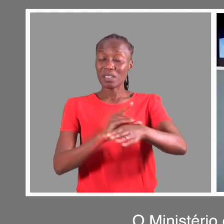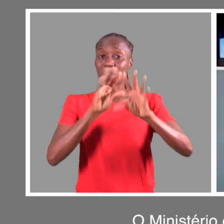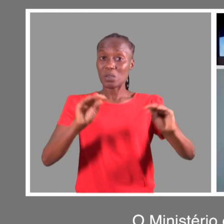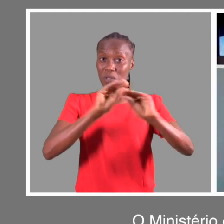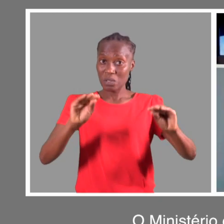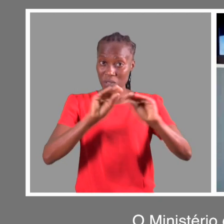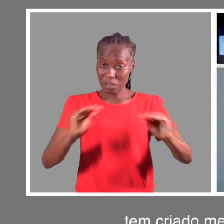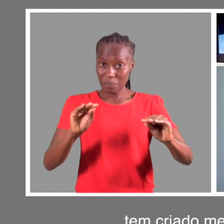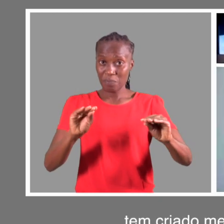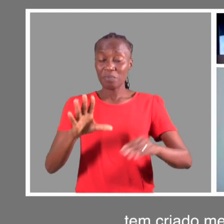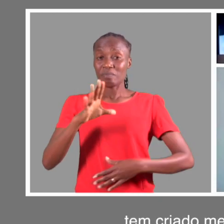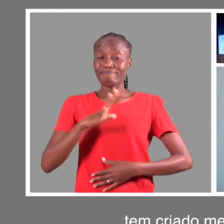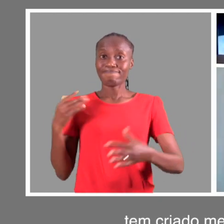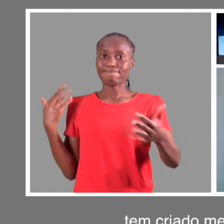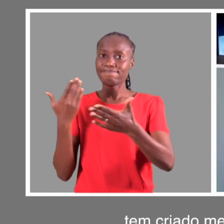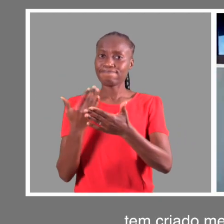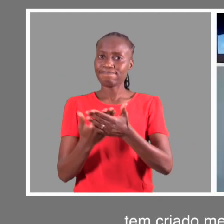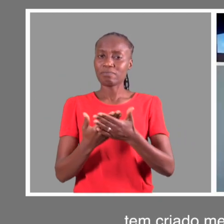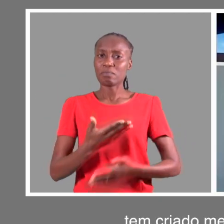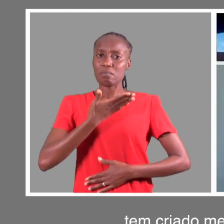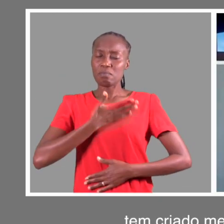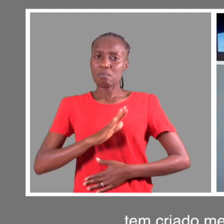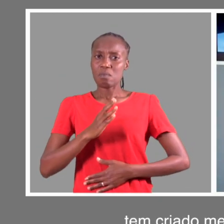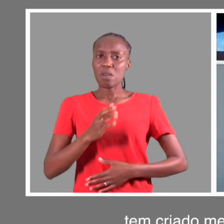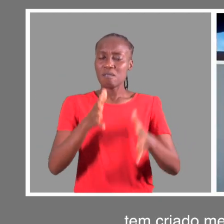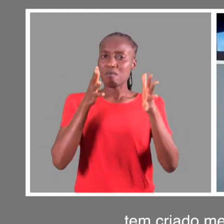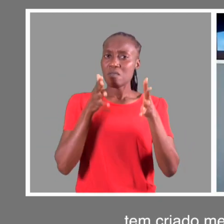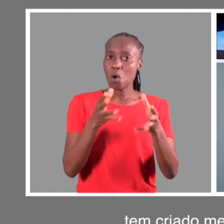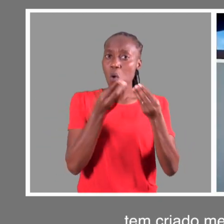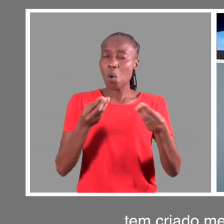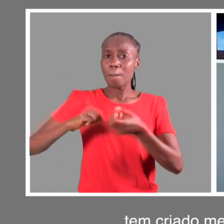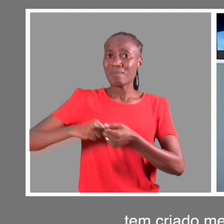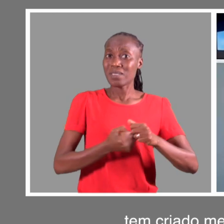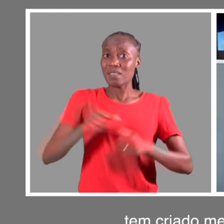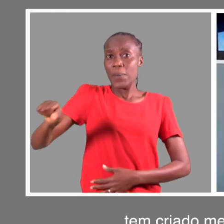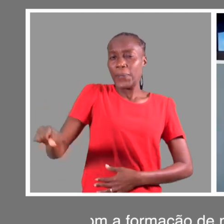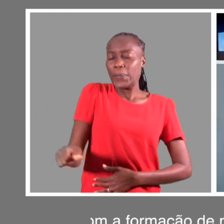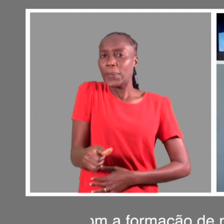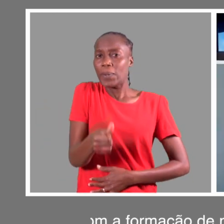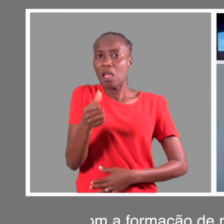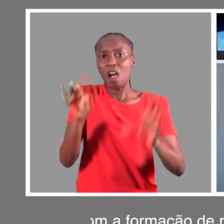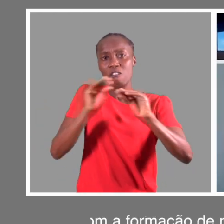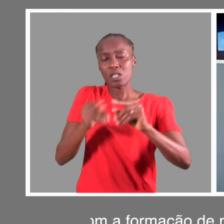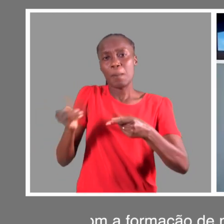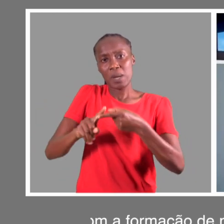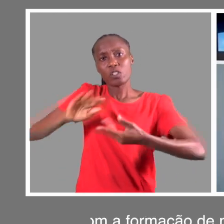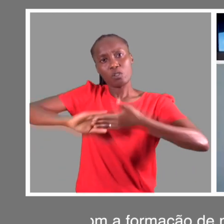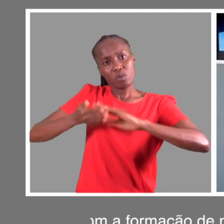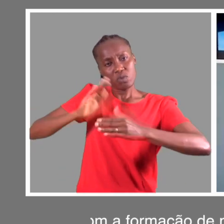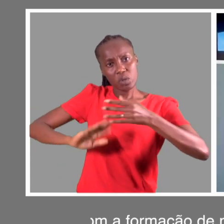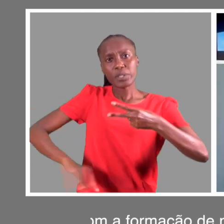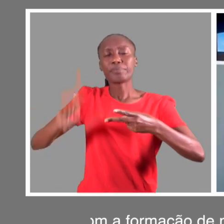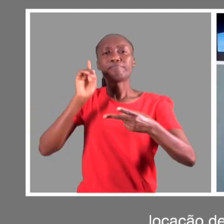e Direção Provincial de Educação têm vindo, com o andar do tempo, a criar mecanismos de poder superar esse desafio, maiormente a formação